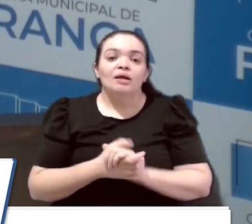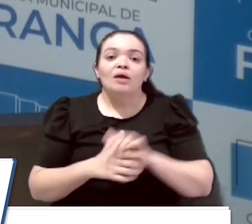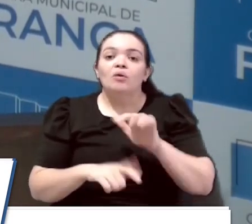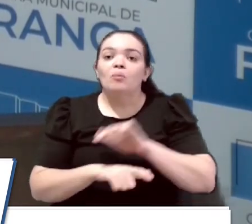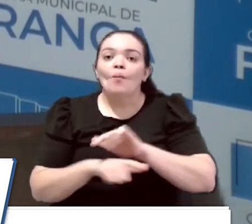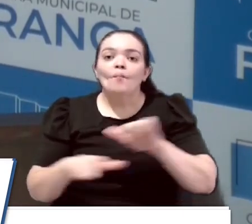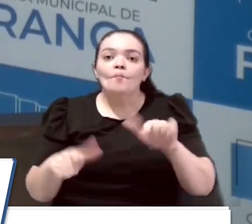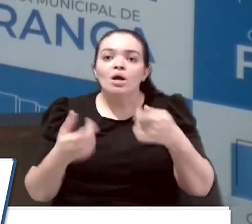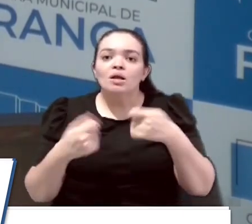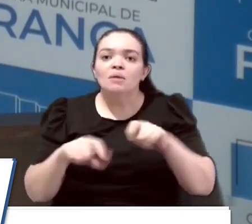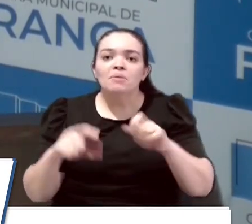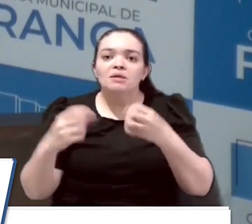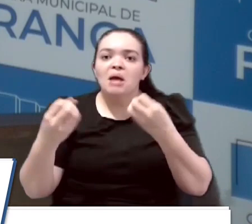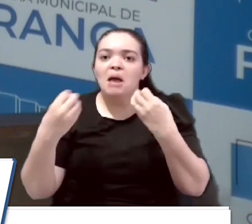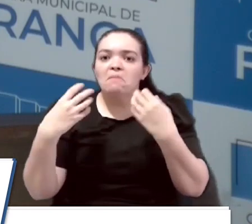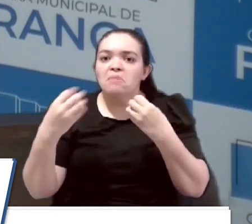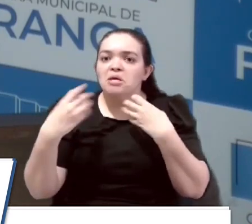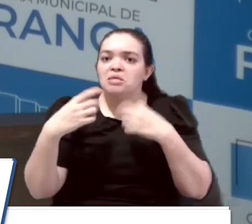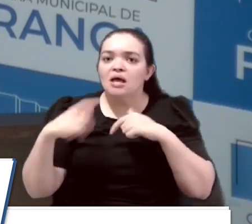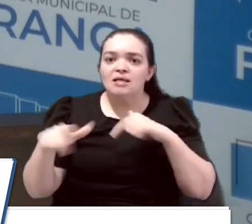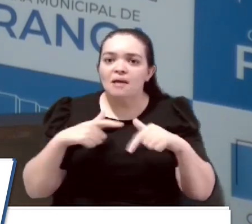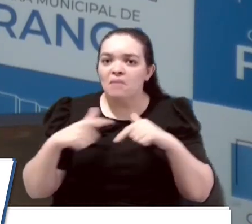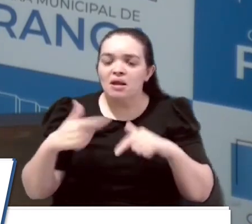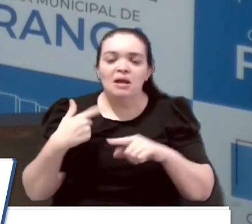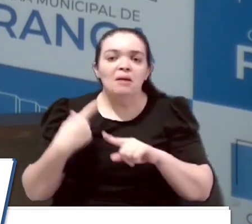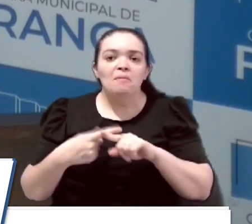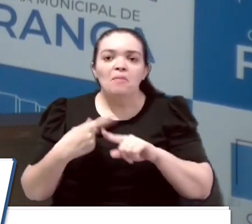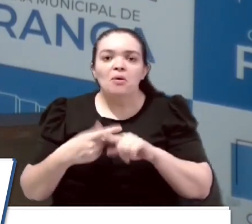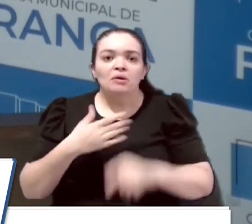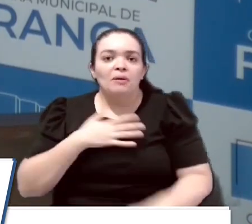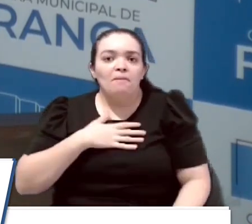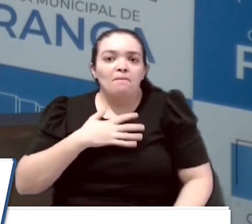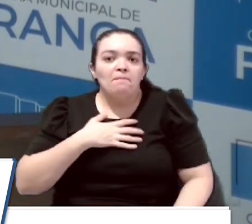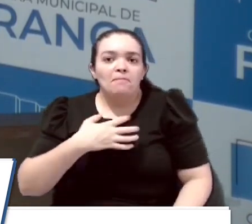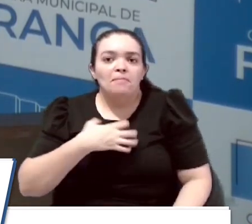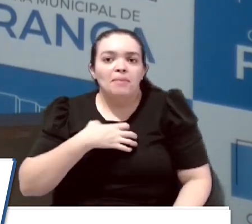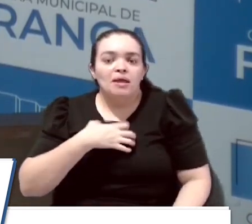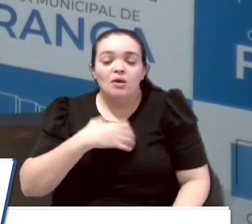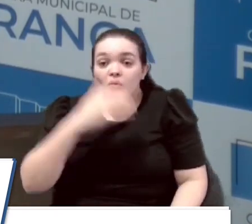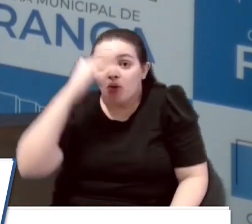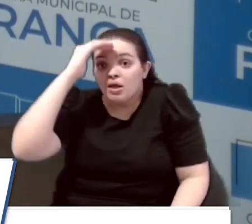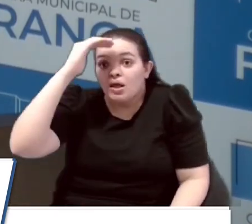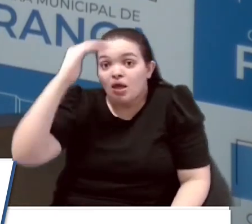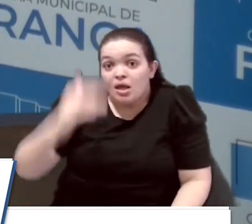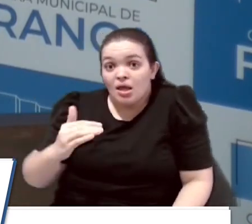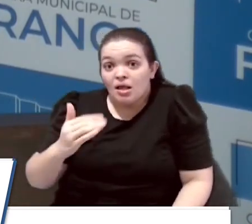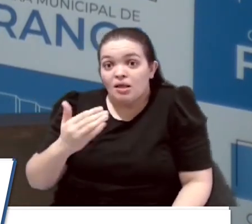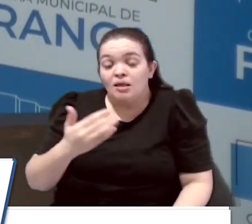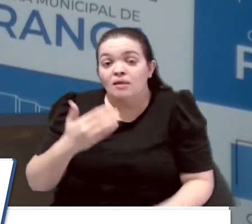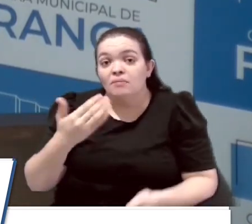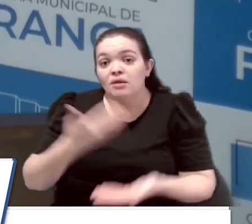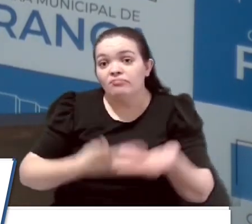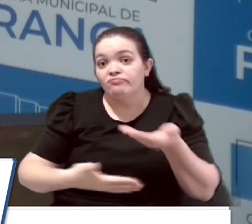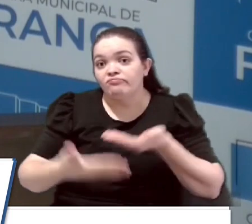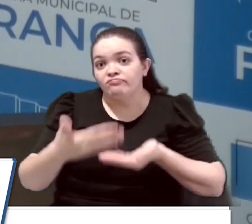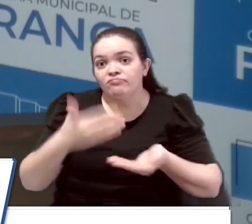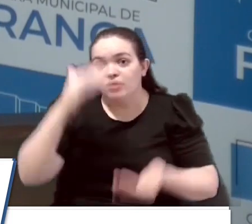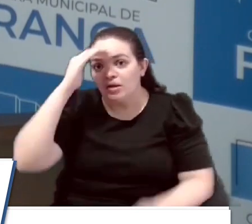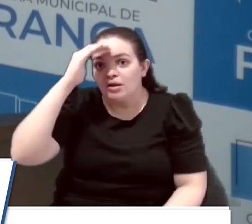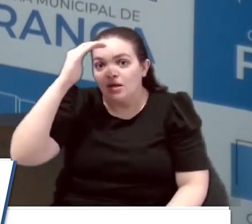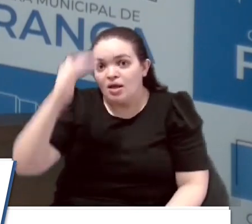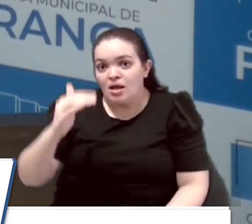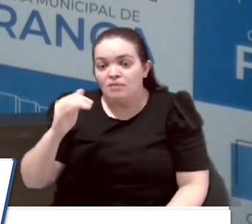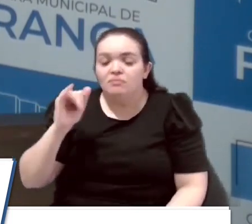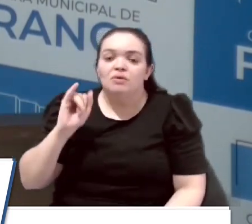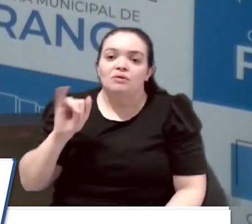me ensinar a trabalhar, porque eu trabalho do meu jeito, respeitando as pessoas, respeitando as